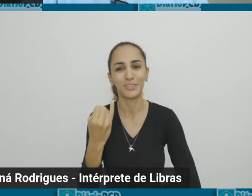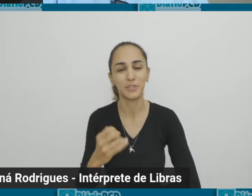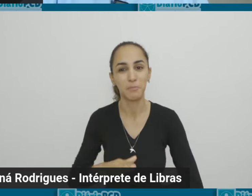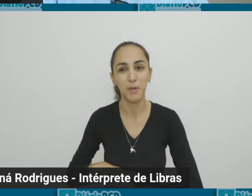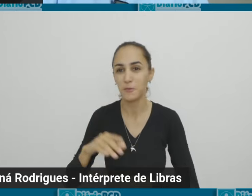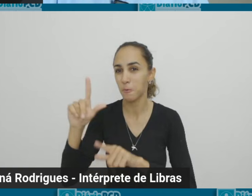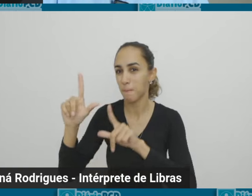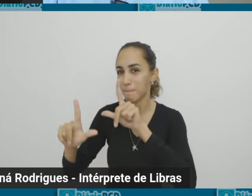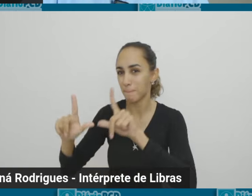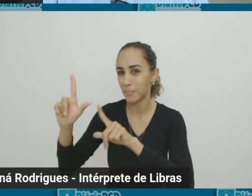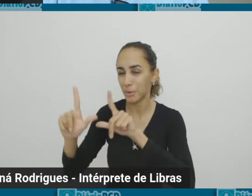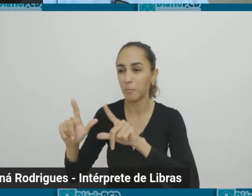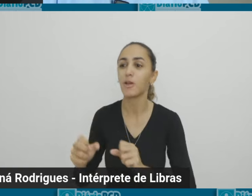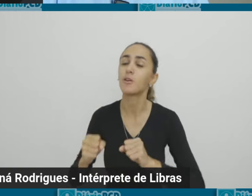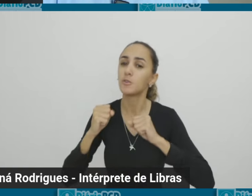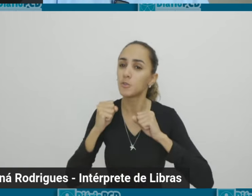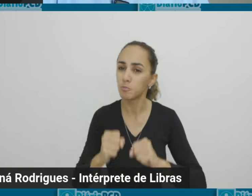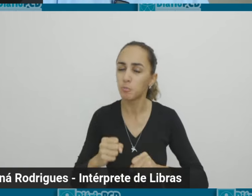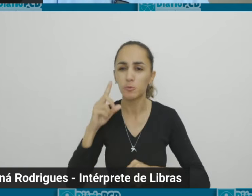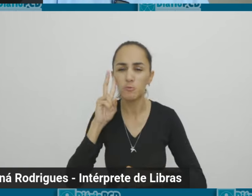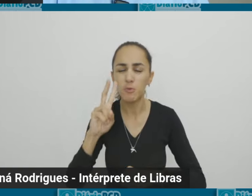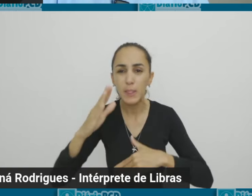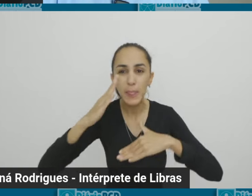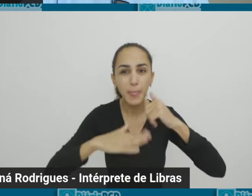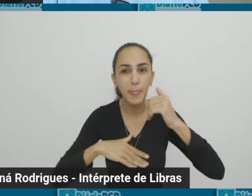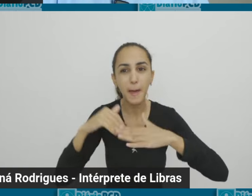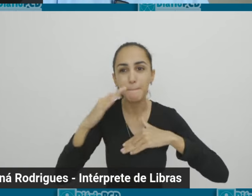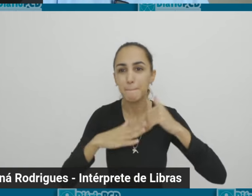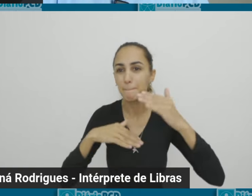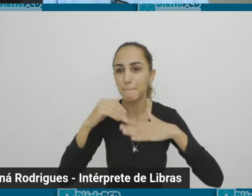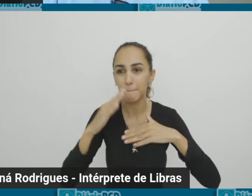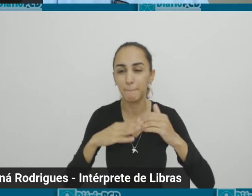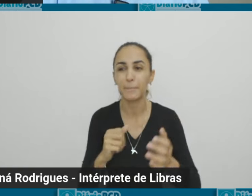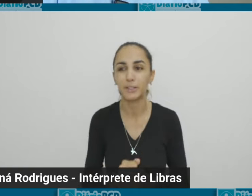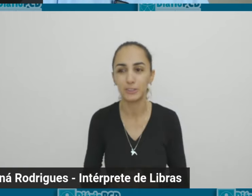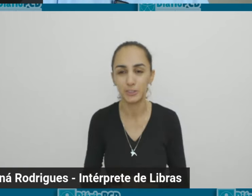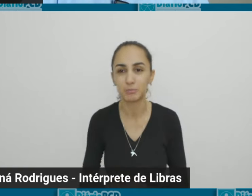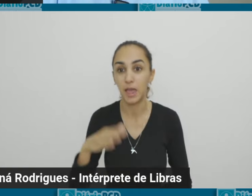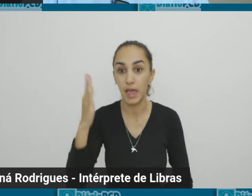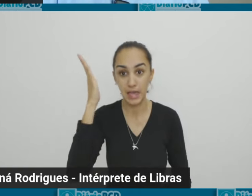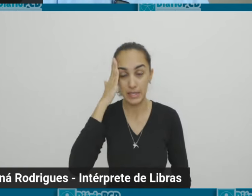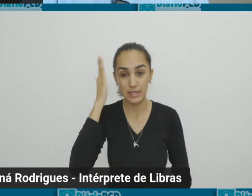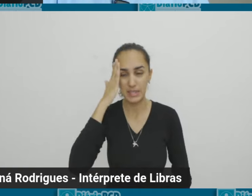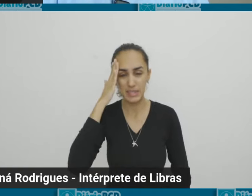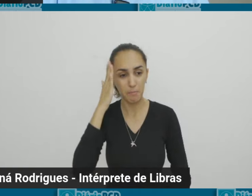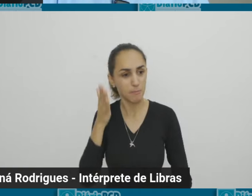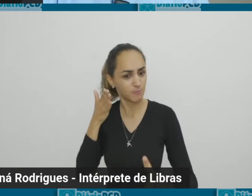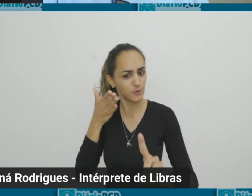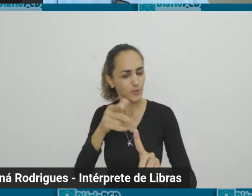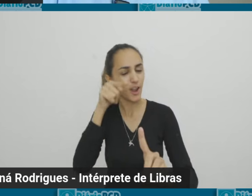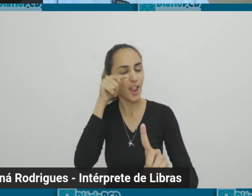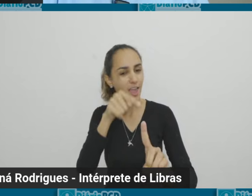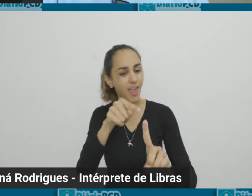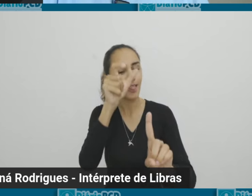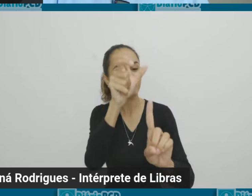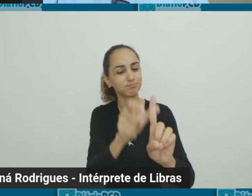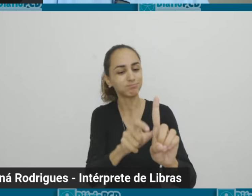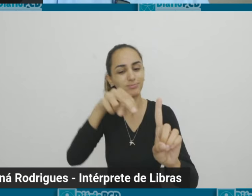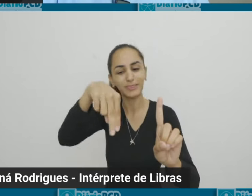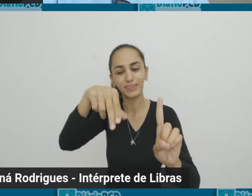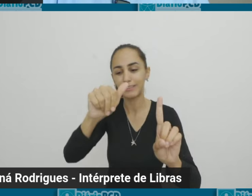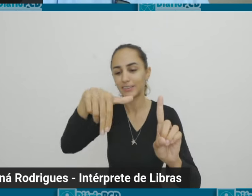que a gente possa ver na prática, ouvir diretamente da nossa própria Nancy,